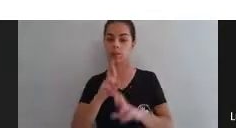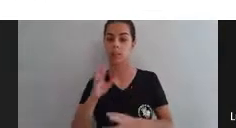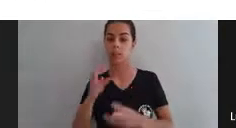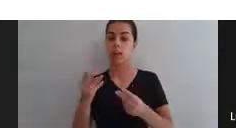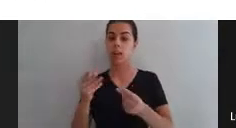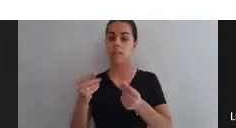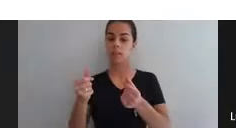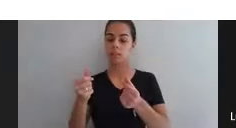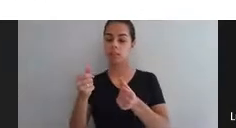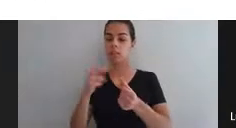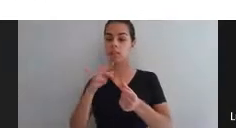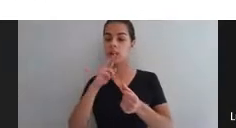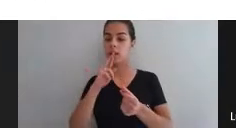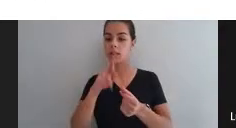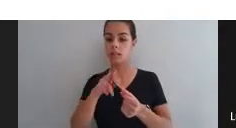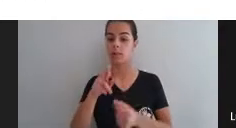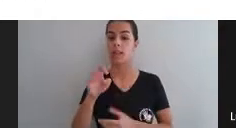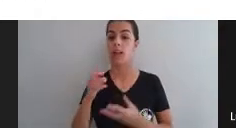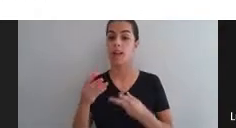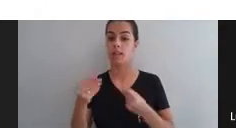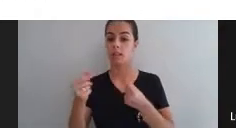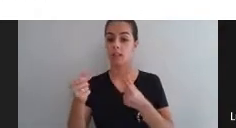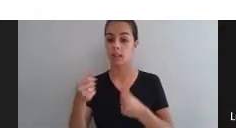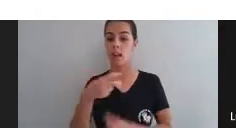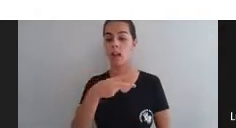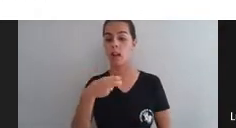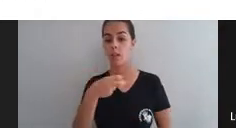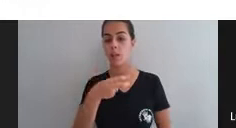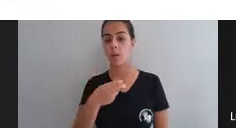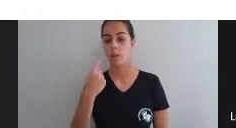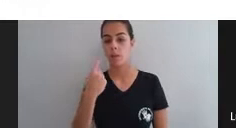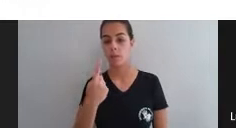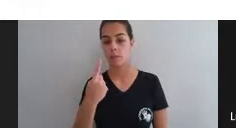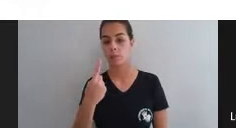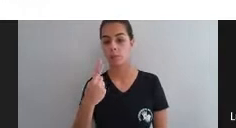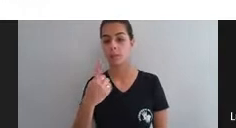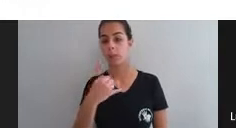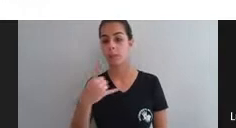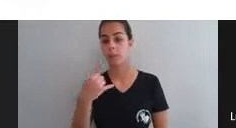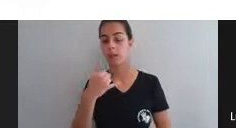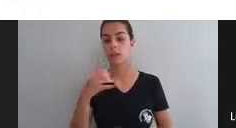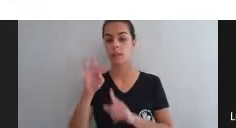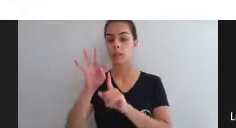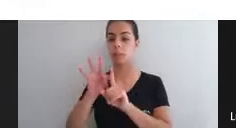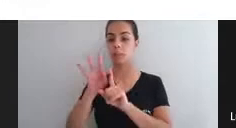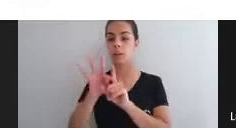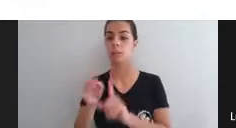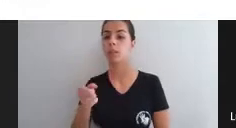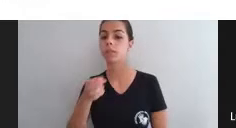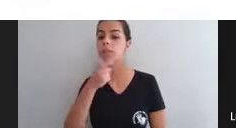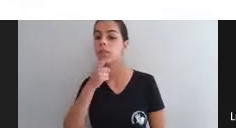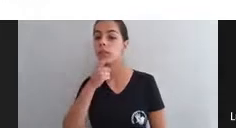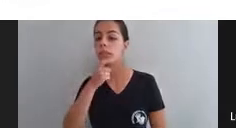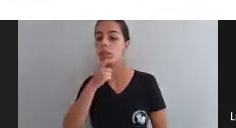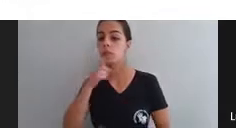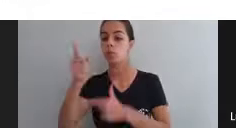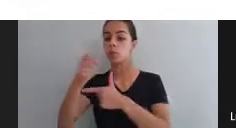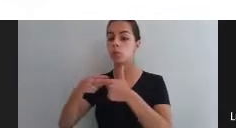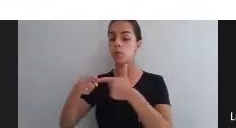que a eficiência vai ser igual a 1 menos a temperatura da fonte fria dividido